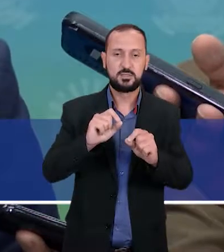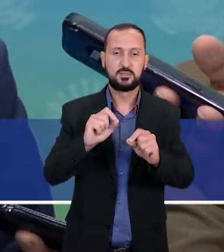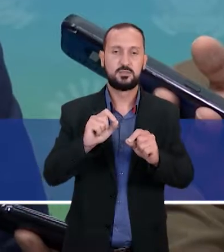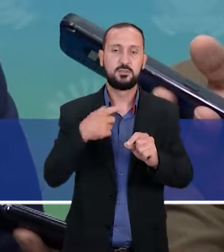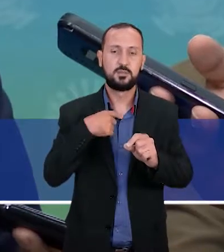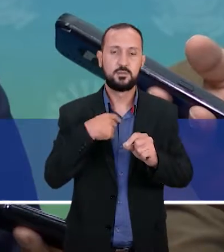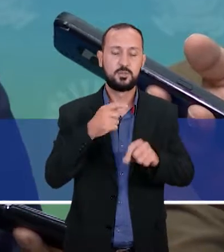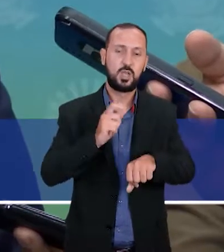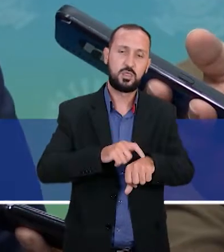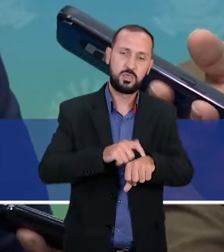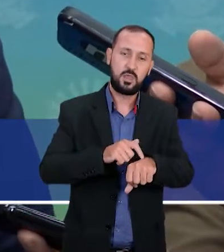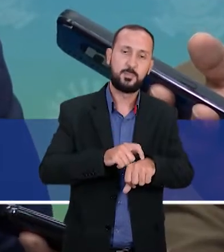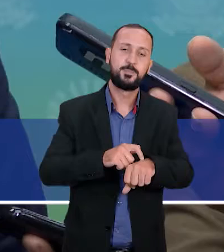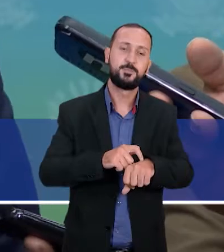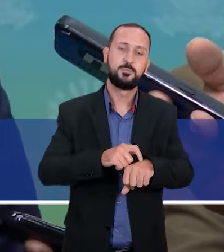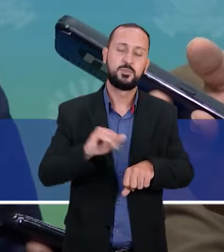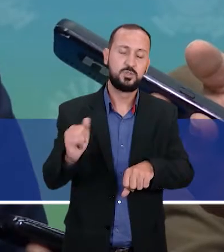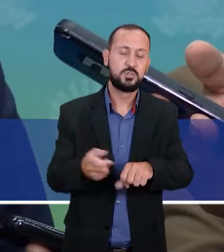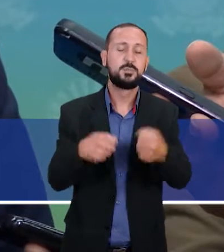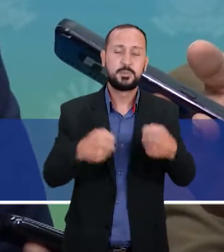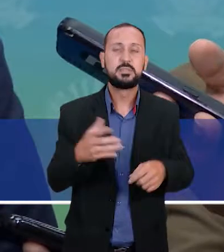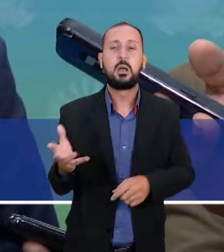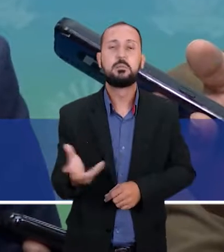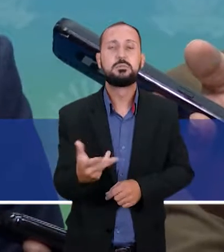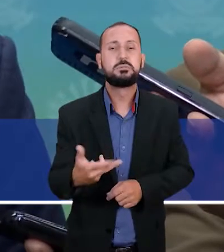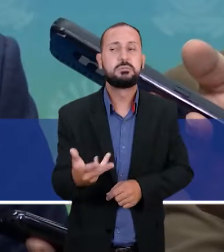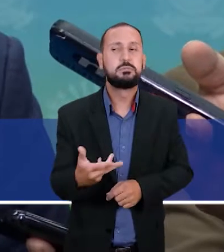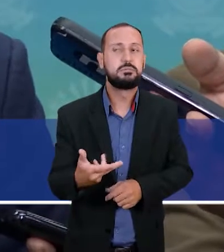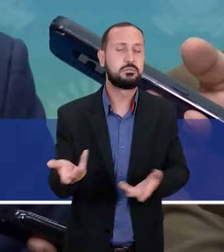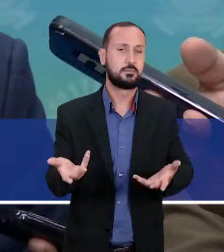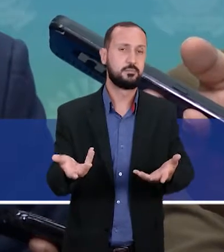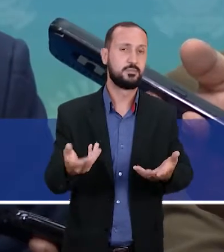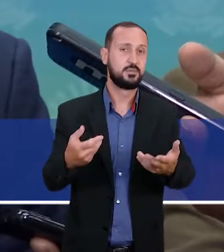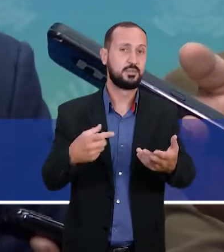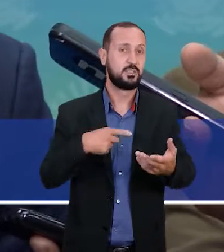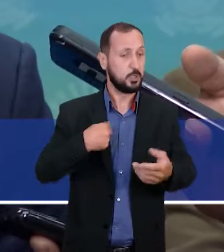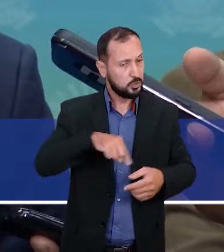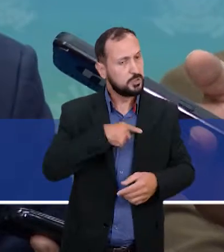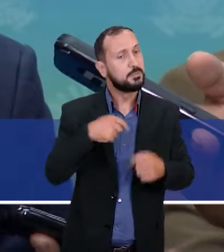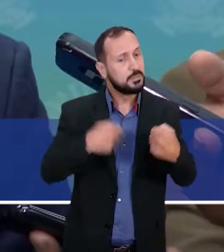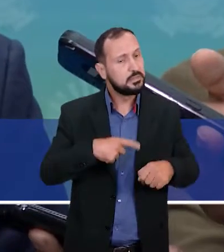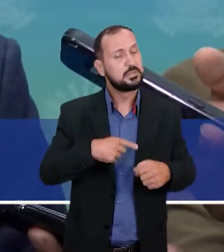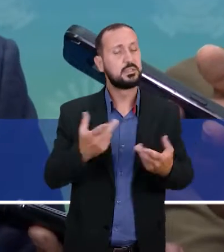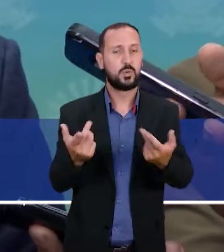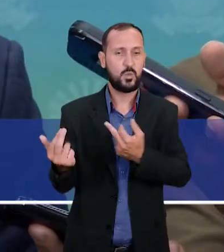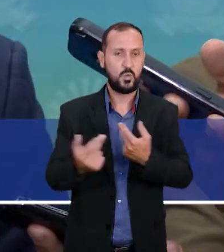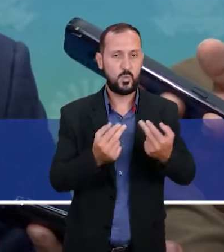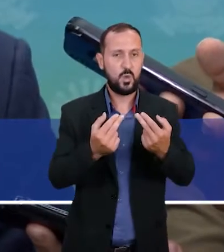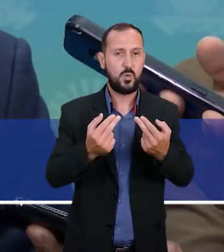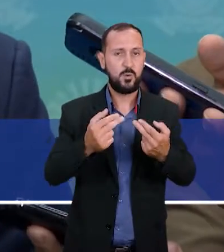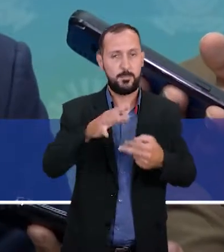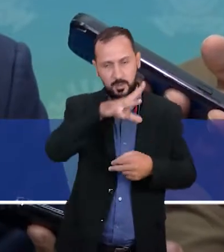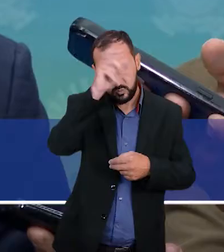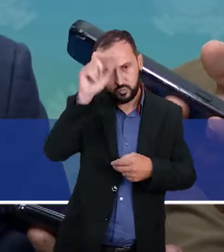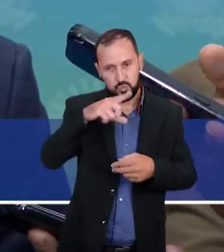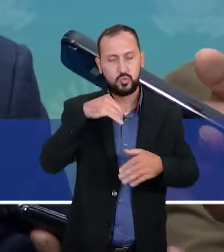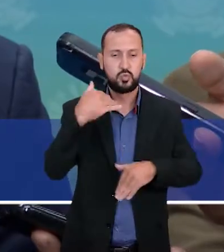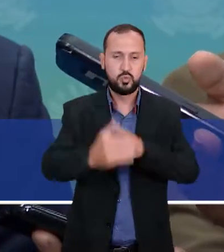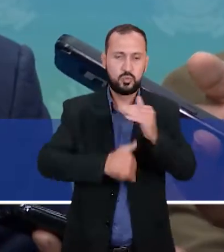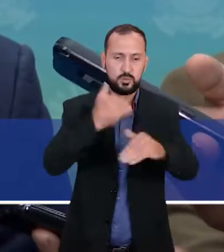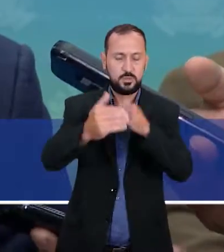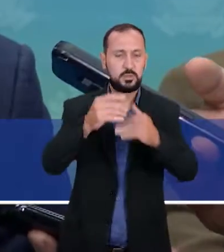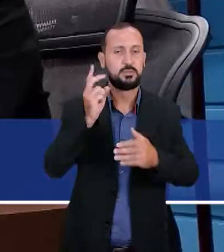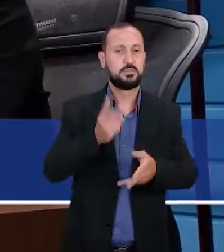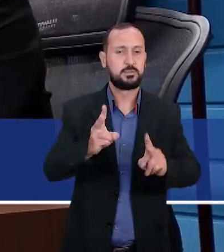avanço de tempo, de agilidade, e nós temos pressa para fazer Mato Grosso do Sul se desenvolver